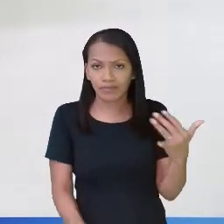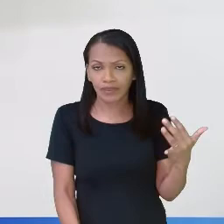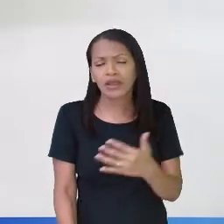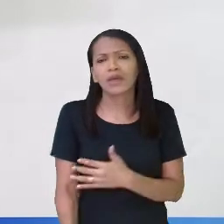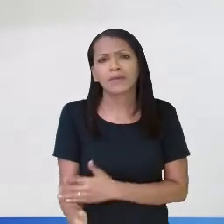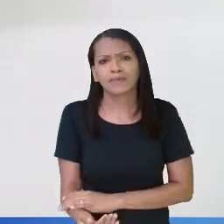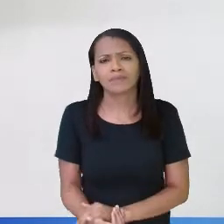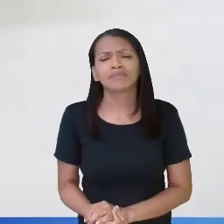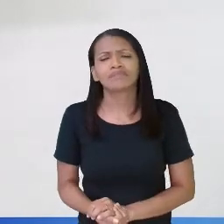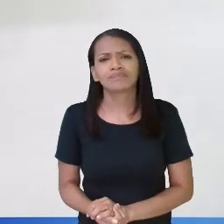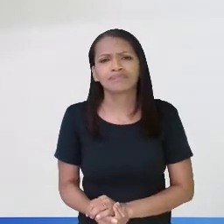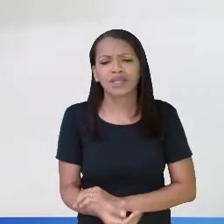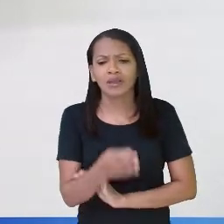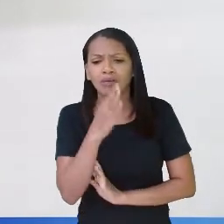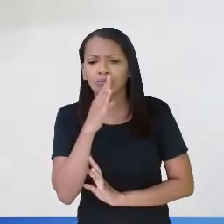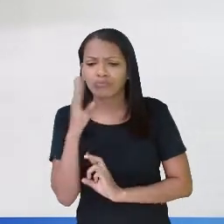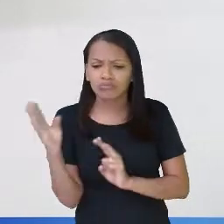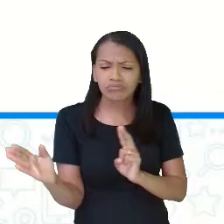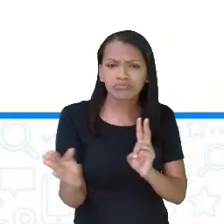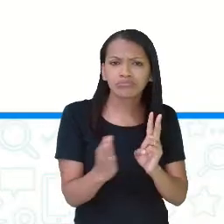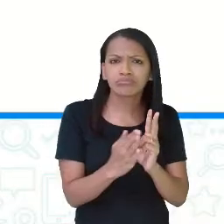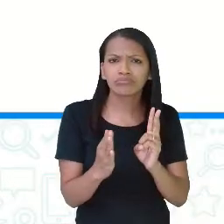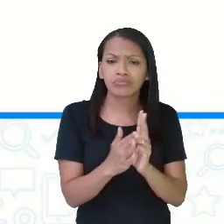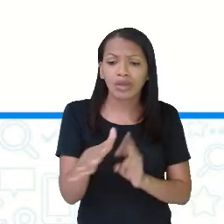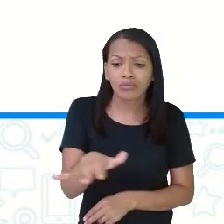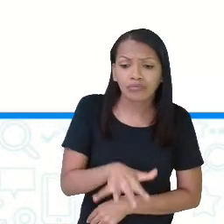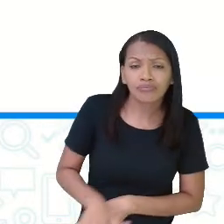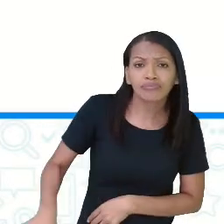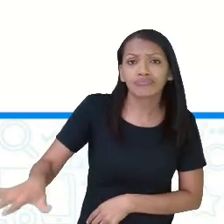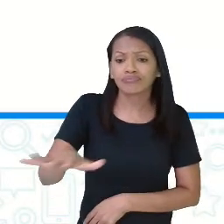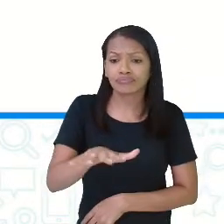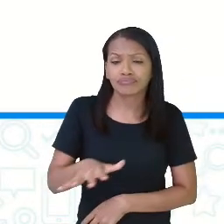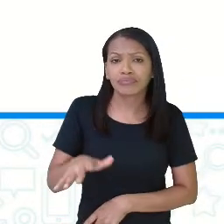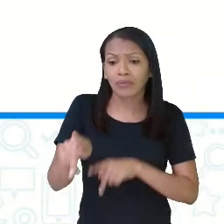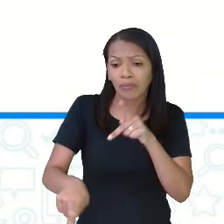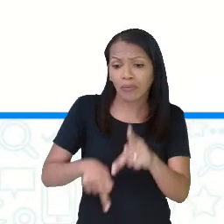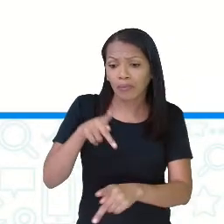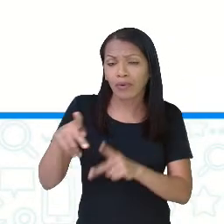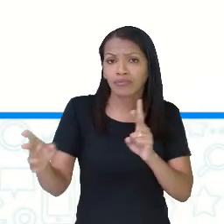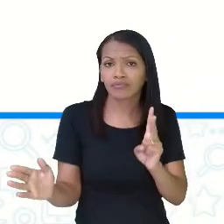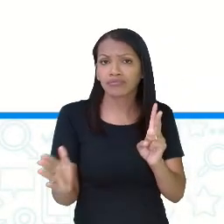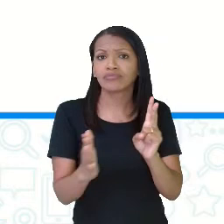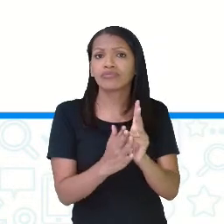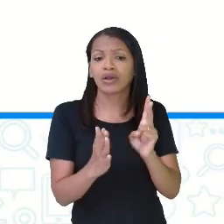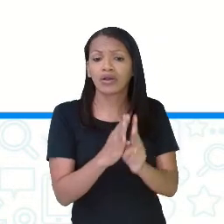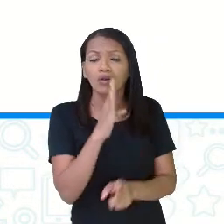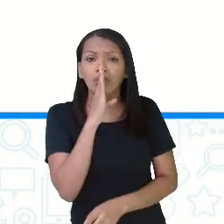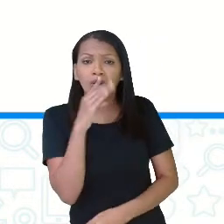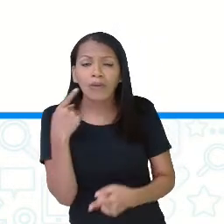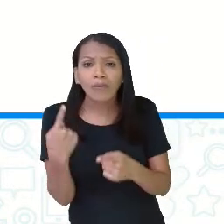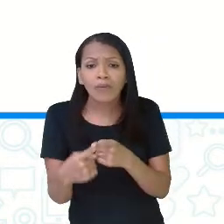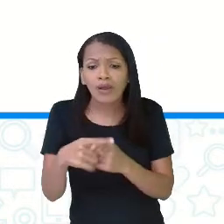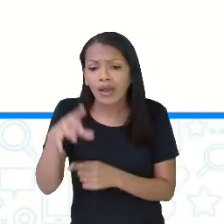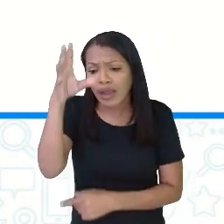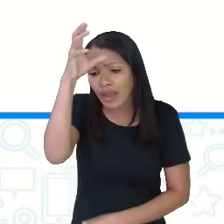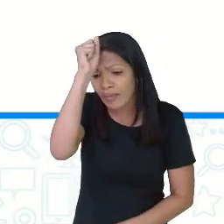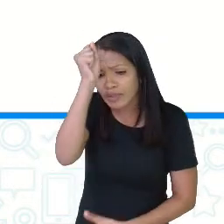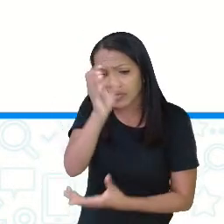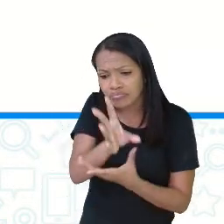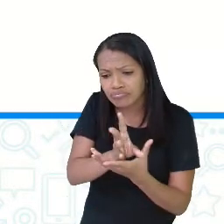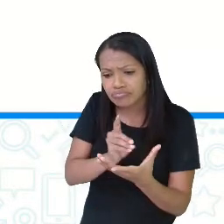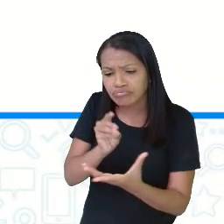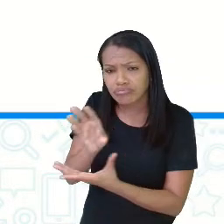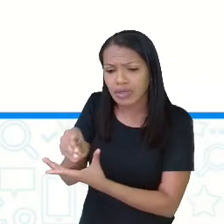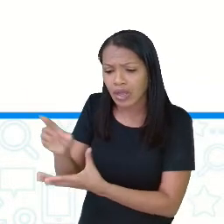Silêncio guerreiro. No território indígena, o silêncio é sabedoria milenar. Aprendemos com os mais velhos